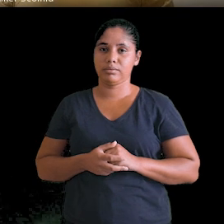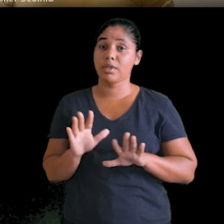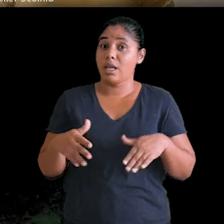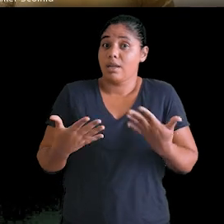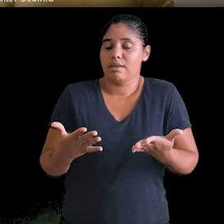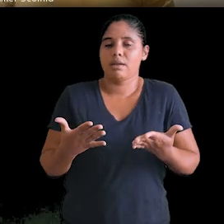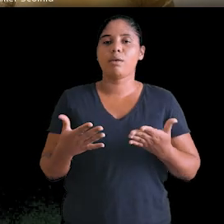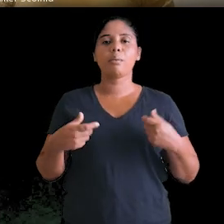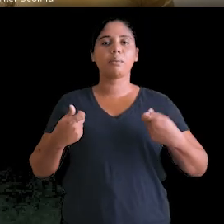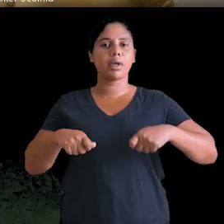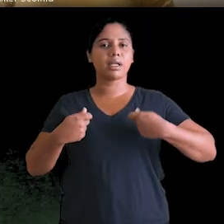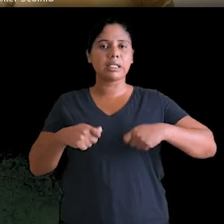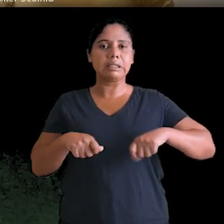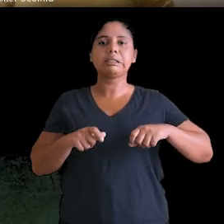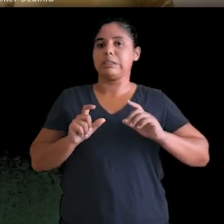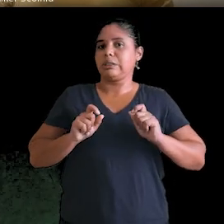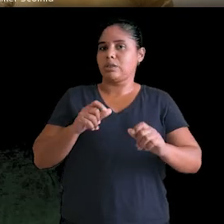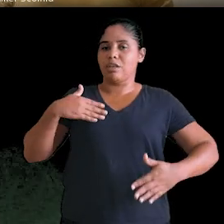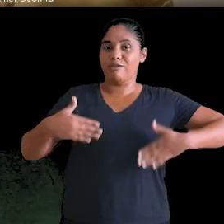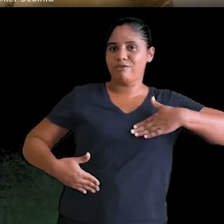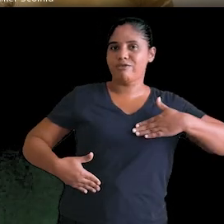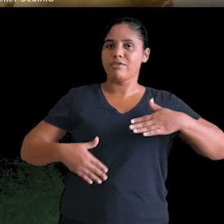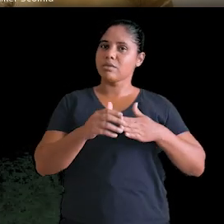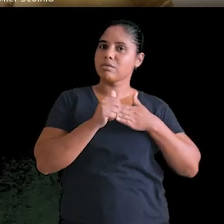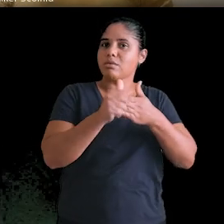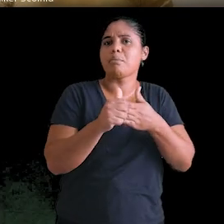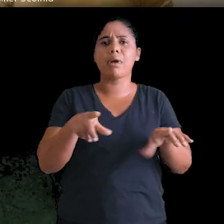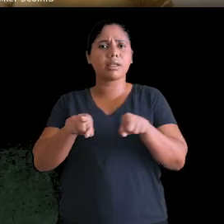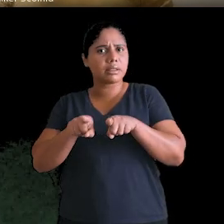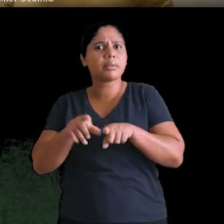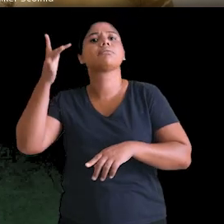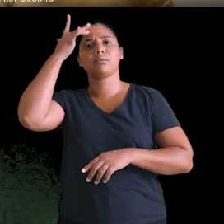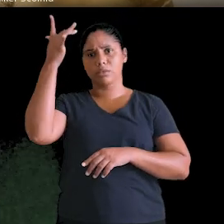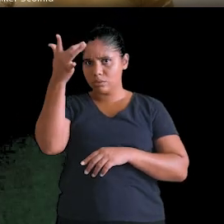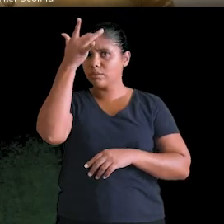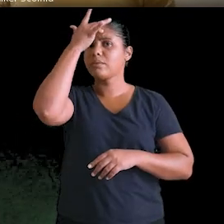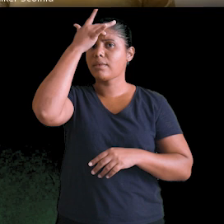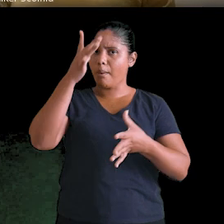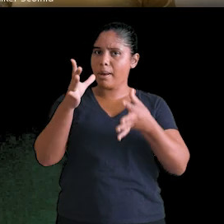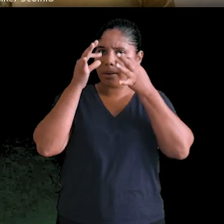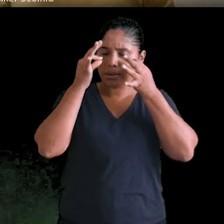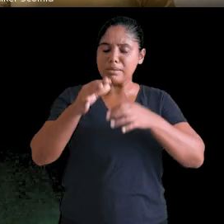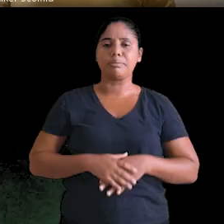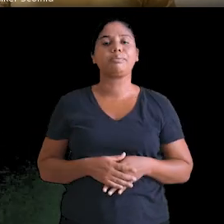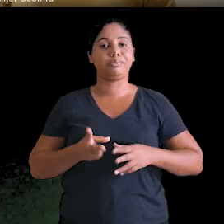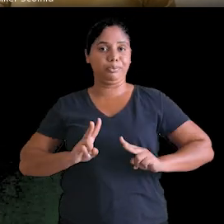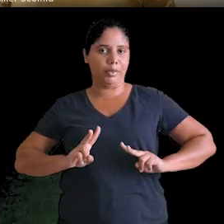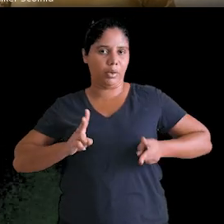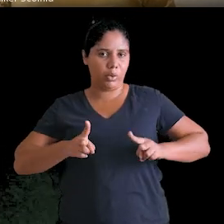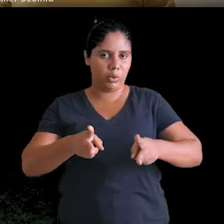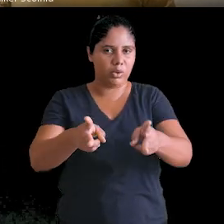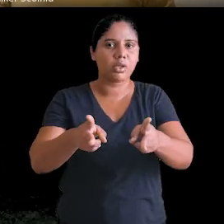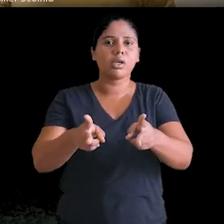deve ter não só acompanhamento físico, tá? Mas principalmente também do processo de saúde mental. Dando continuidade, a